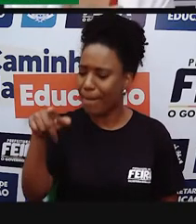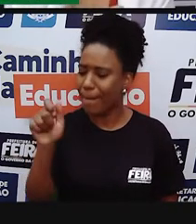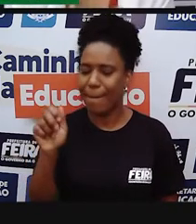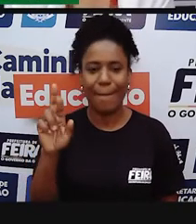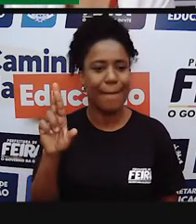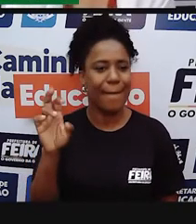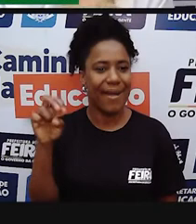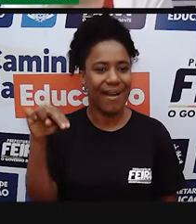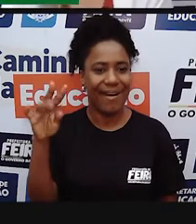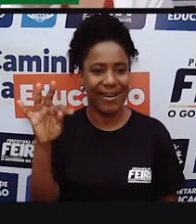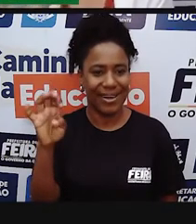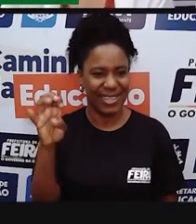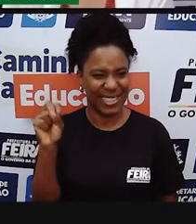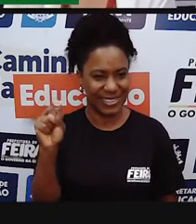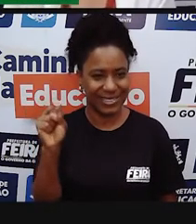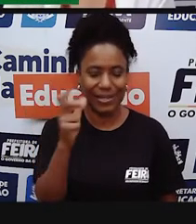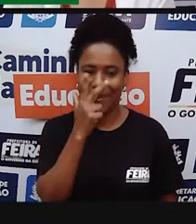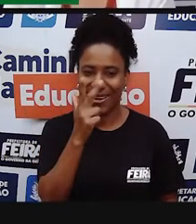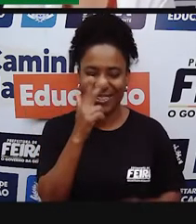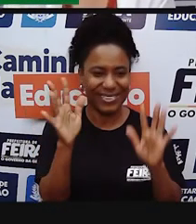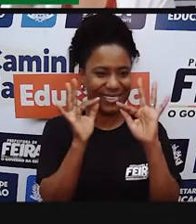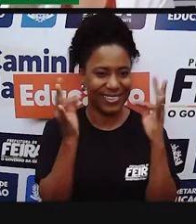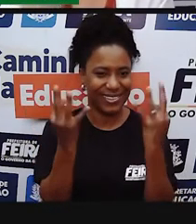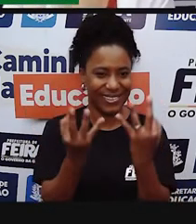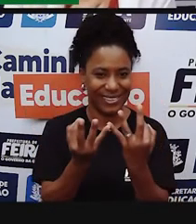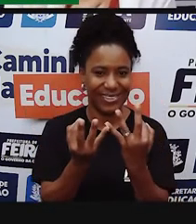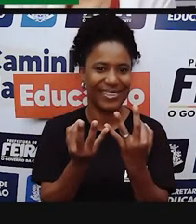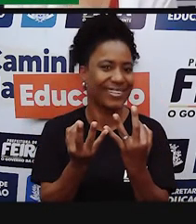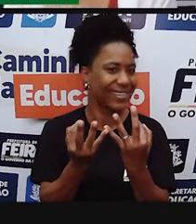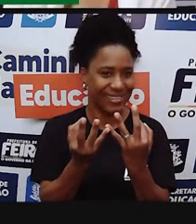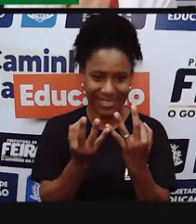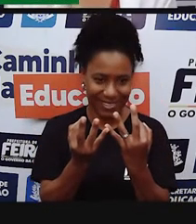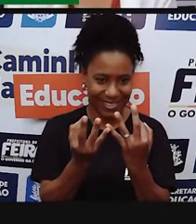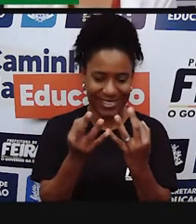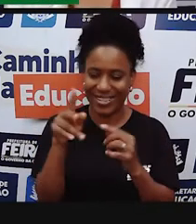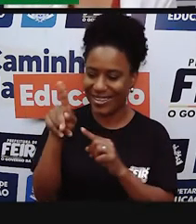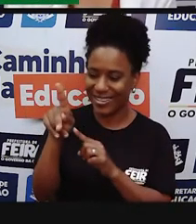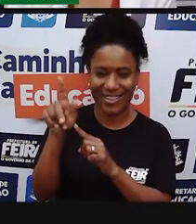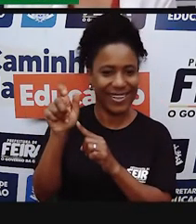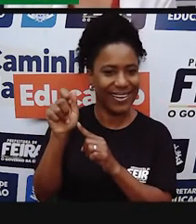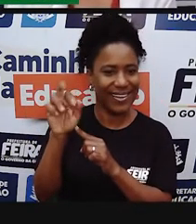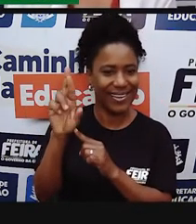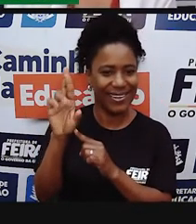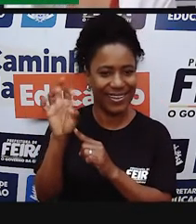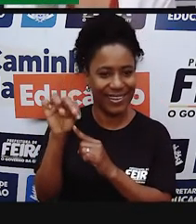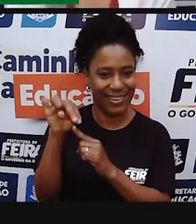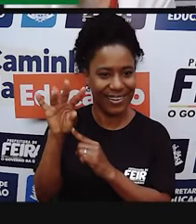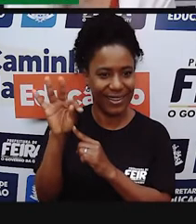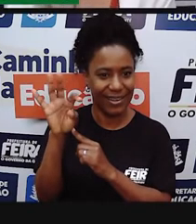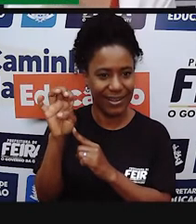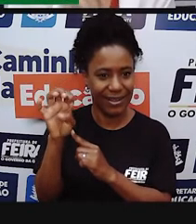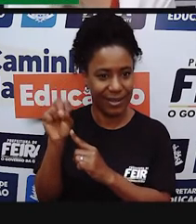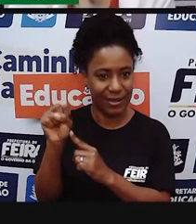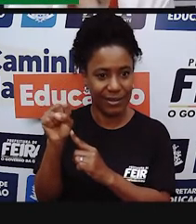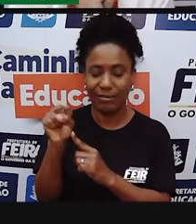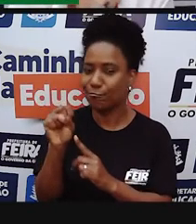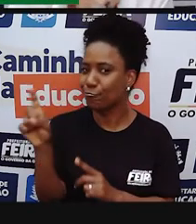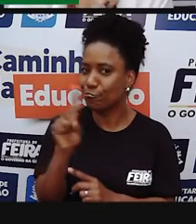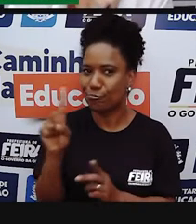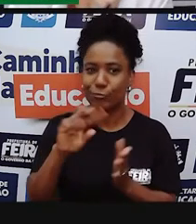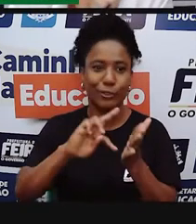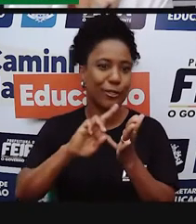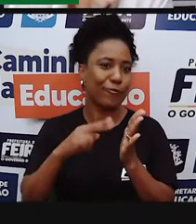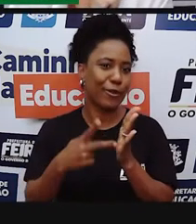olhando para ela a gente associa imediatamente a nossa palavra parentes mas é um